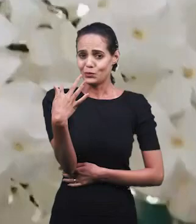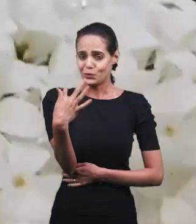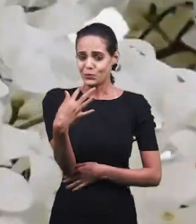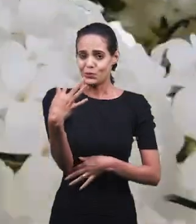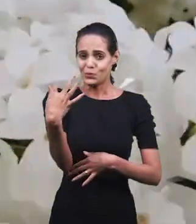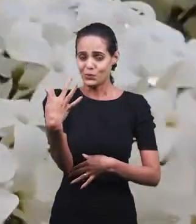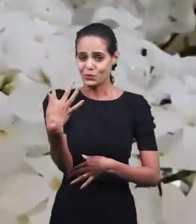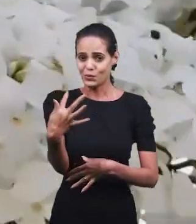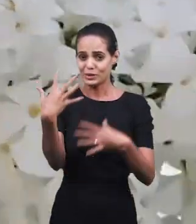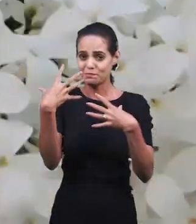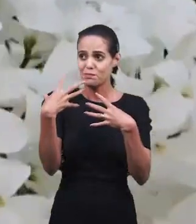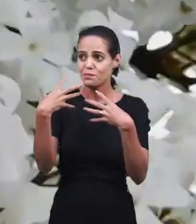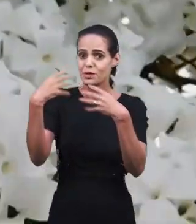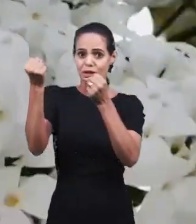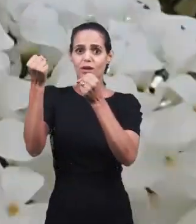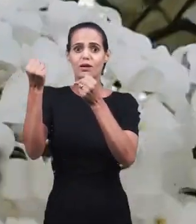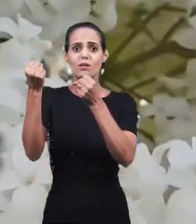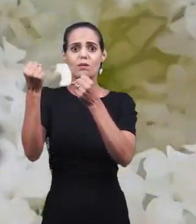levou,